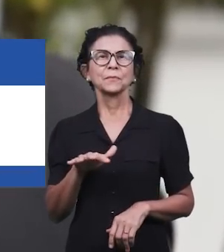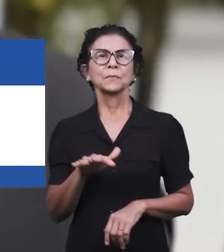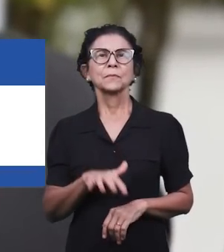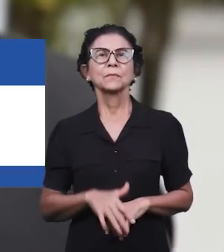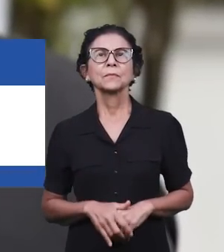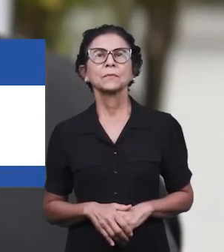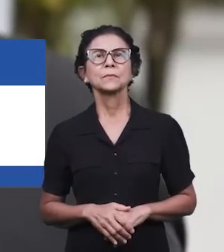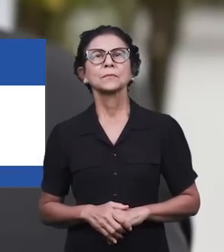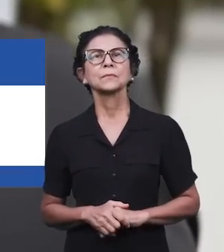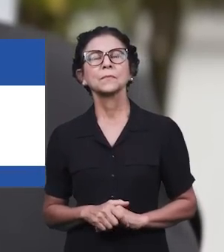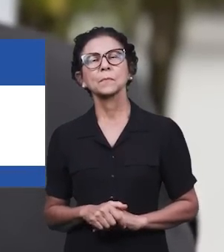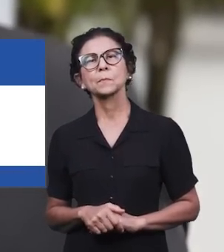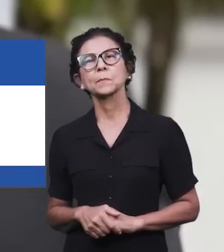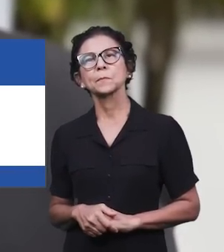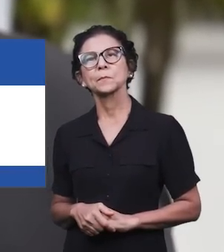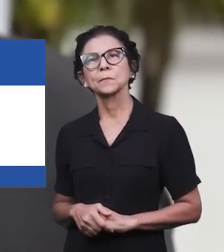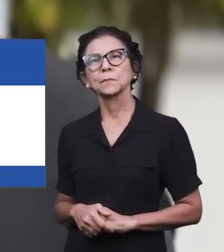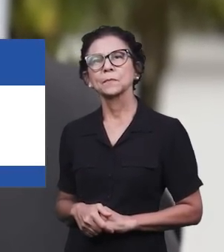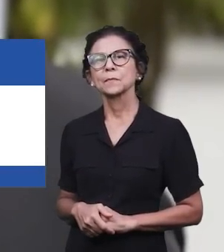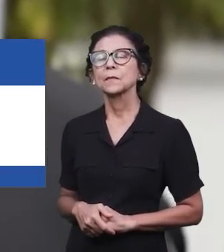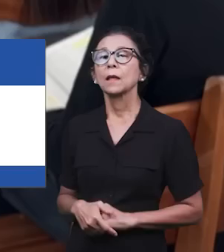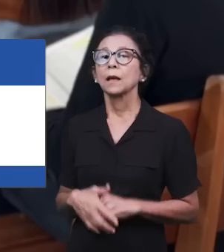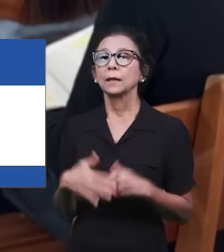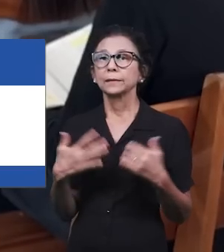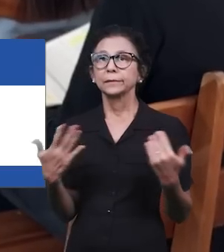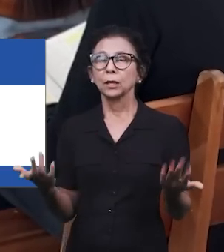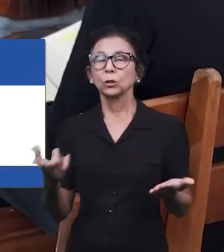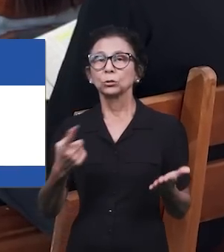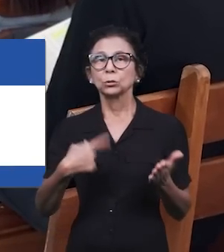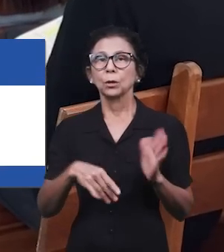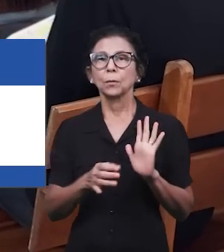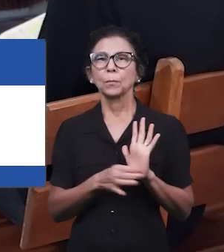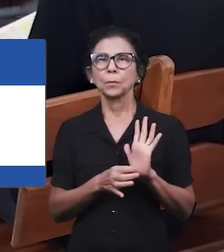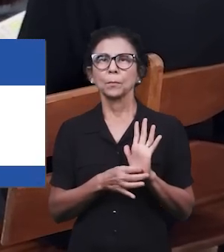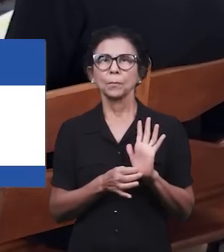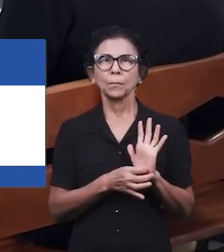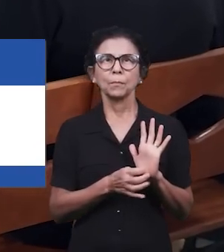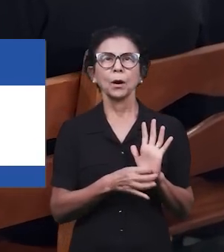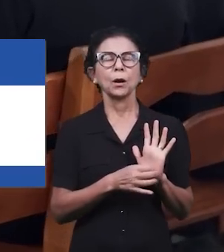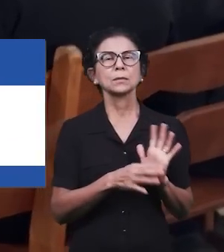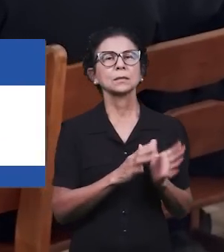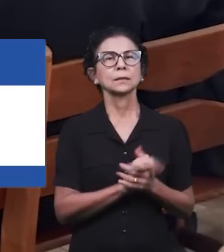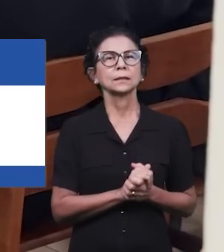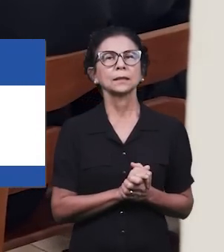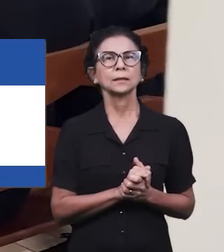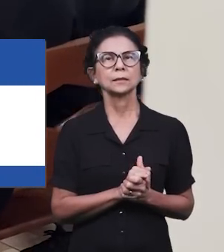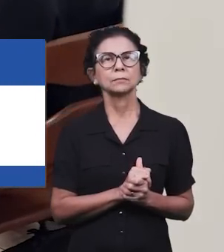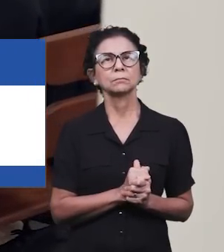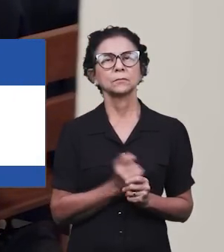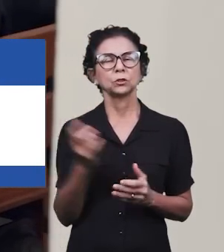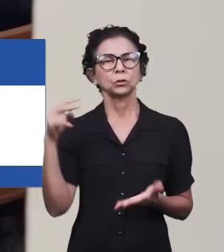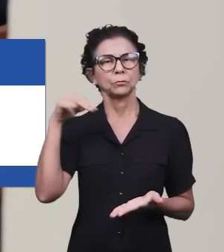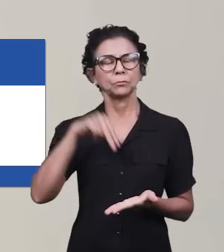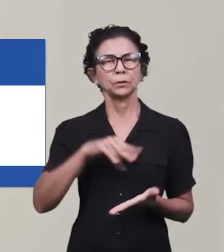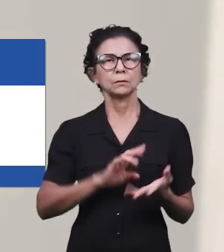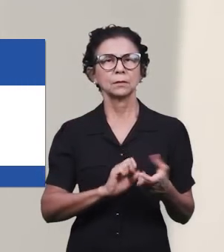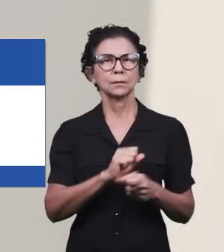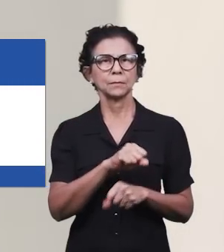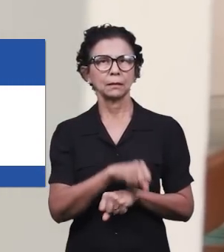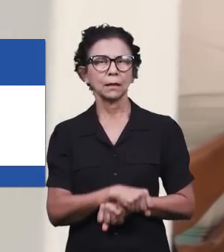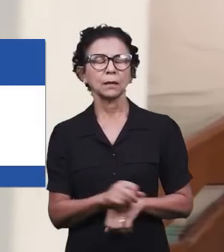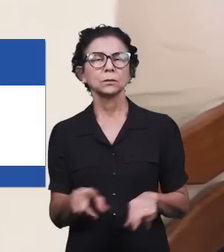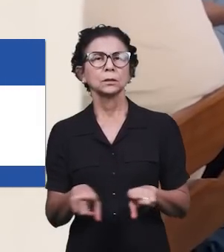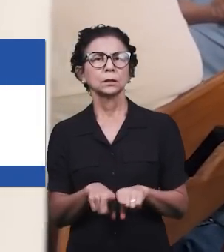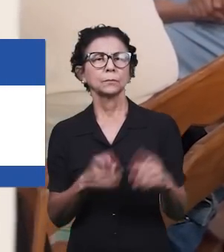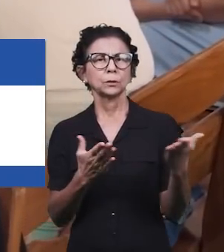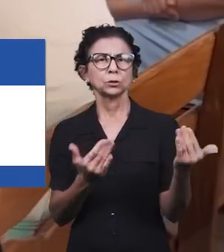vim até a igreja de Itapoá com o propósito de aprender mais, ter essas experiências, juntamente com os pastores, com os irmãos, com